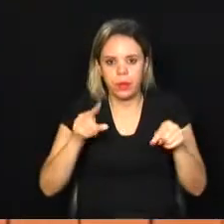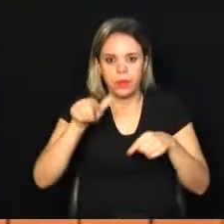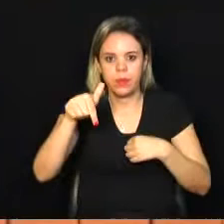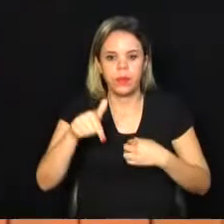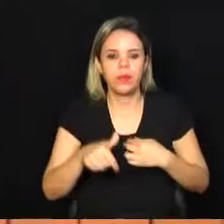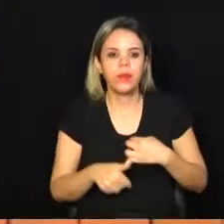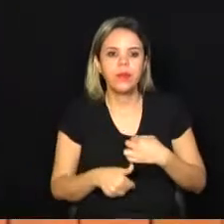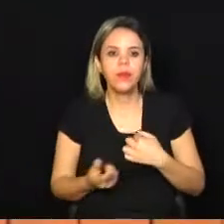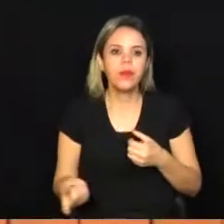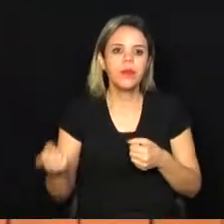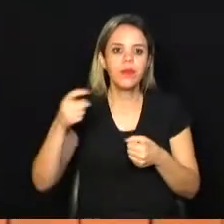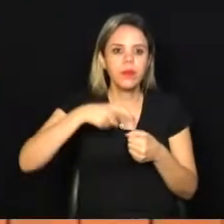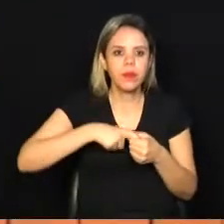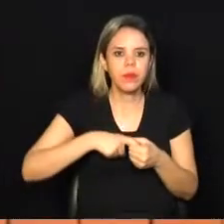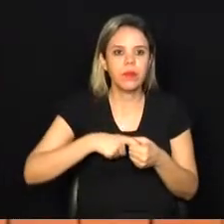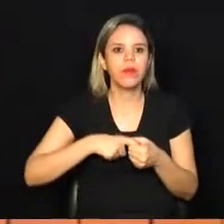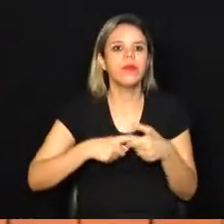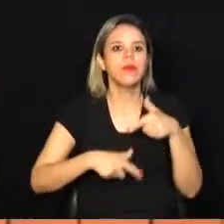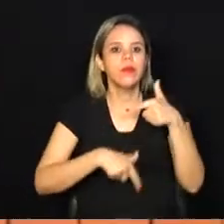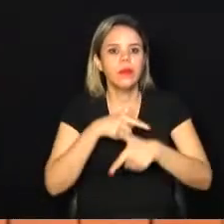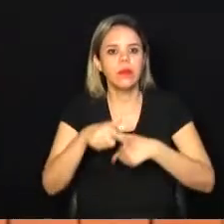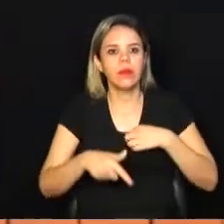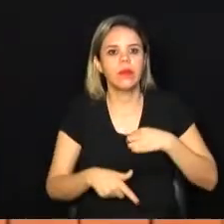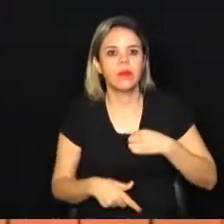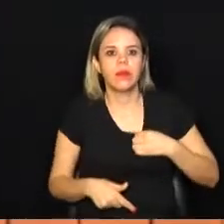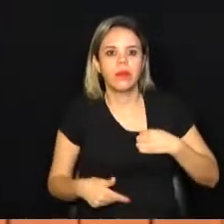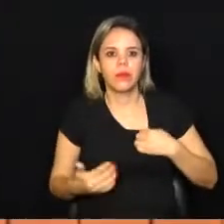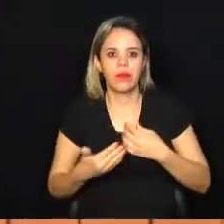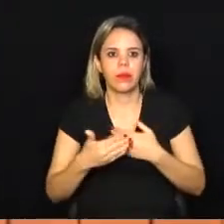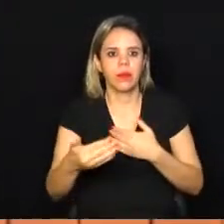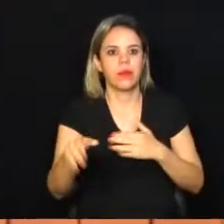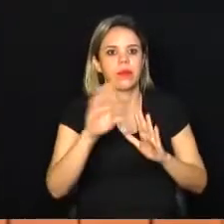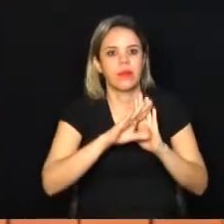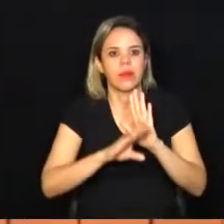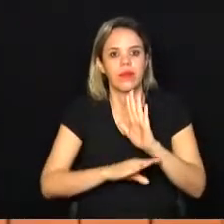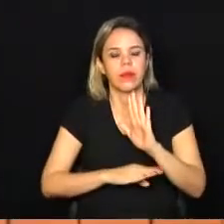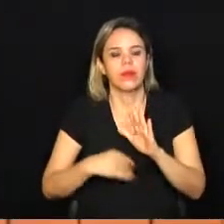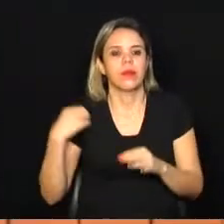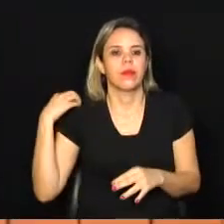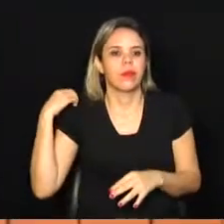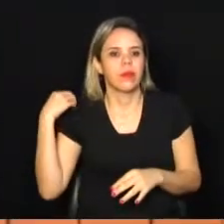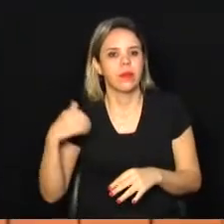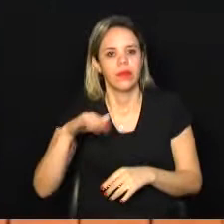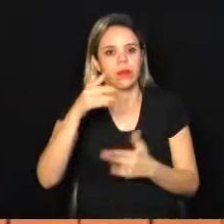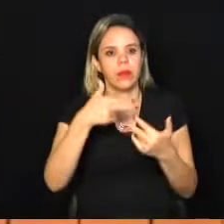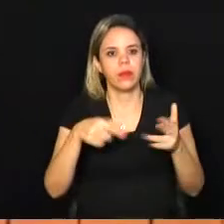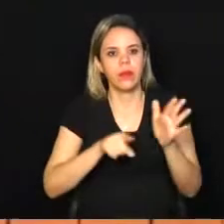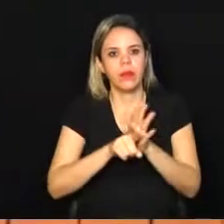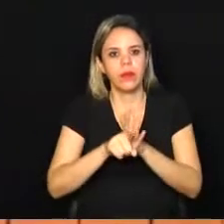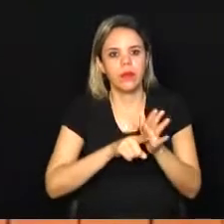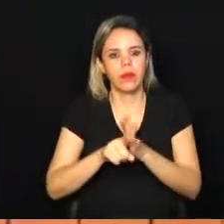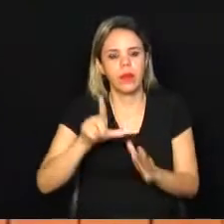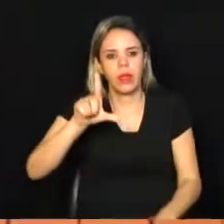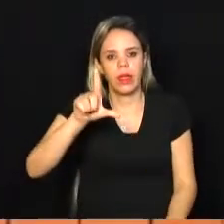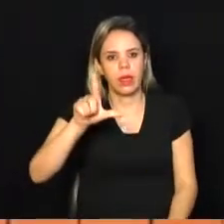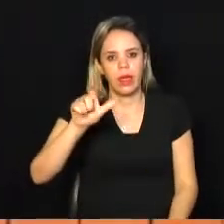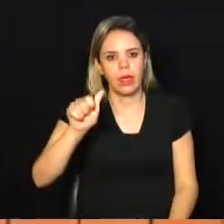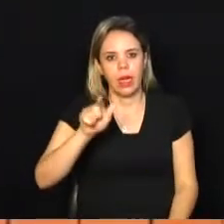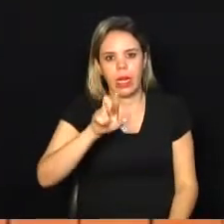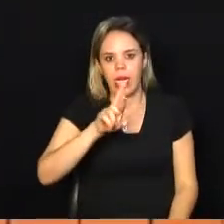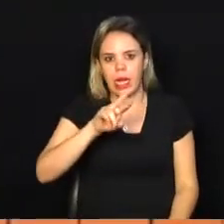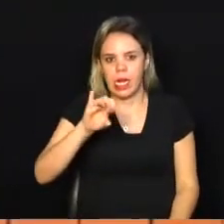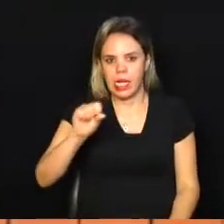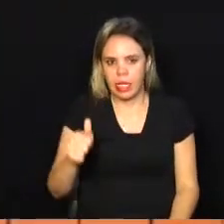depois retornou às atividades. Ao longo do programa, nós vamos levantar mais casos com a Larissa Zink, que